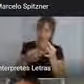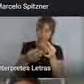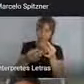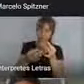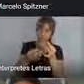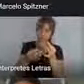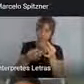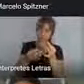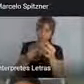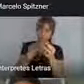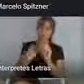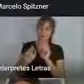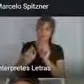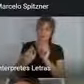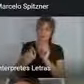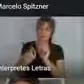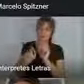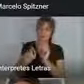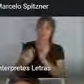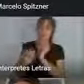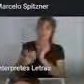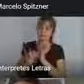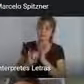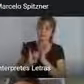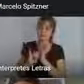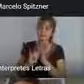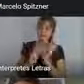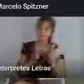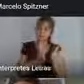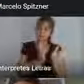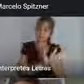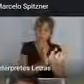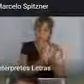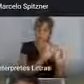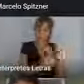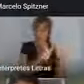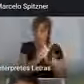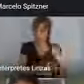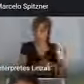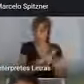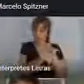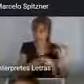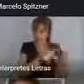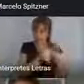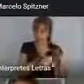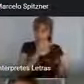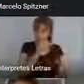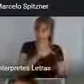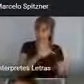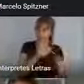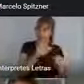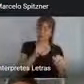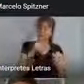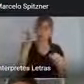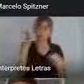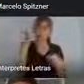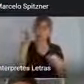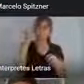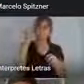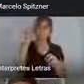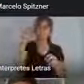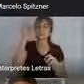no tocante a essa questão da identidade dessas comunidades, E também para a gente refletir aqui sobre a